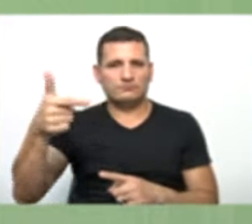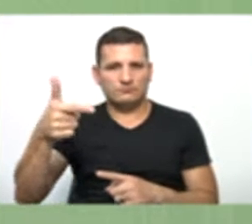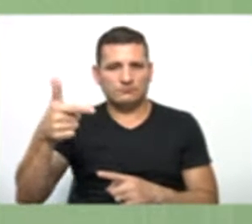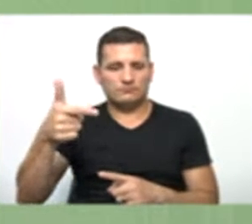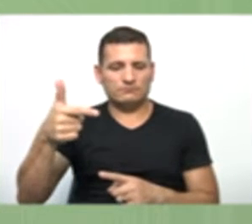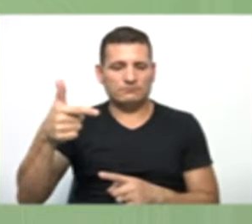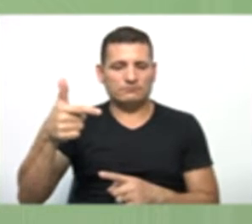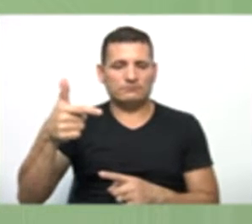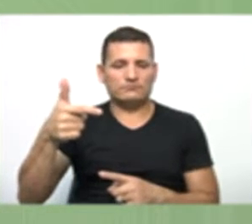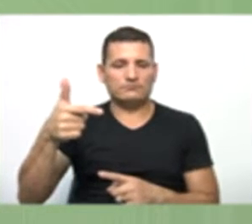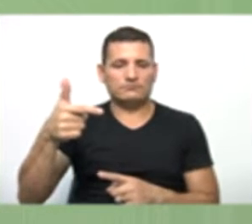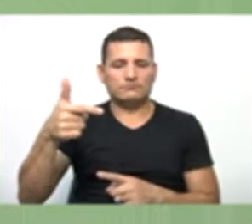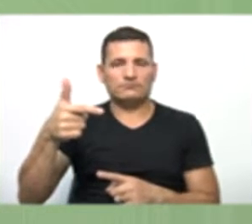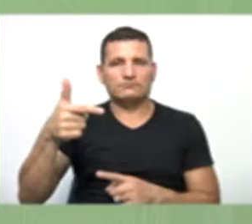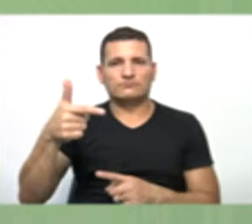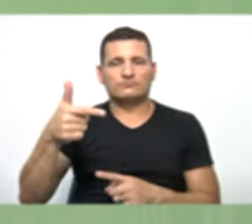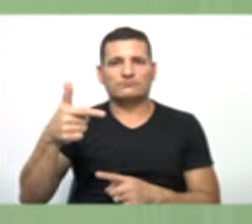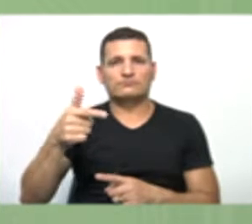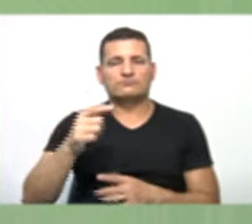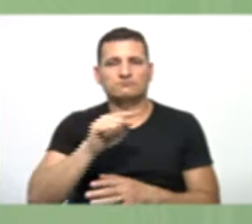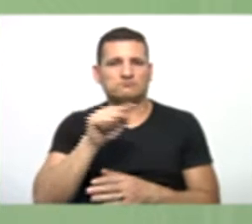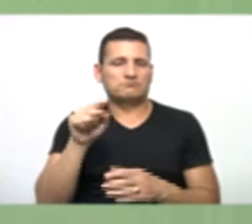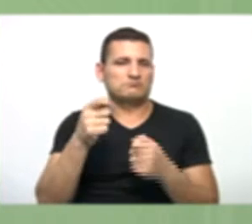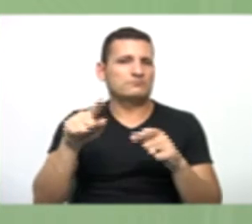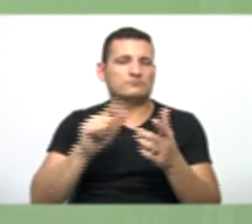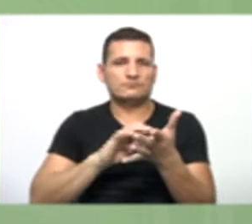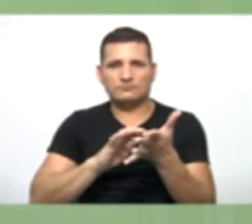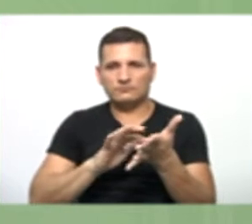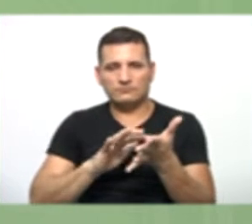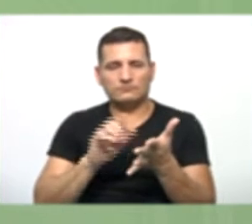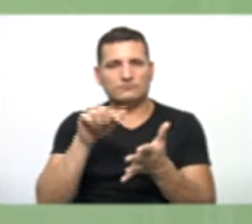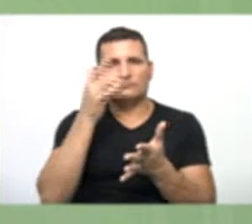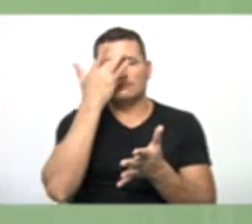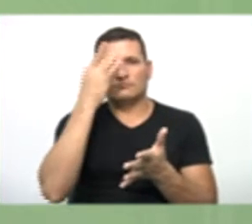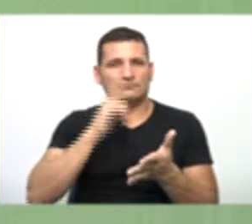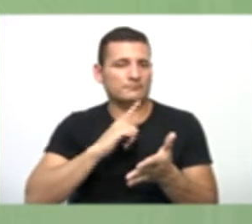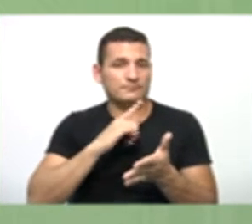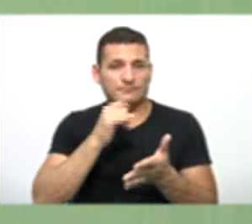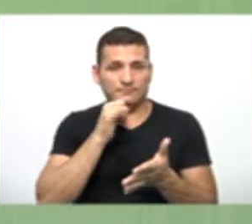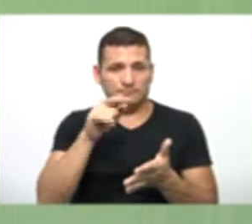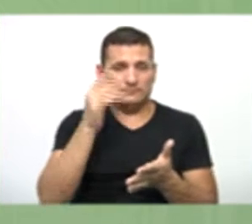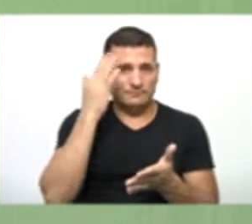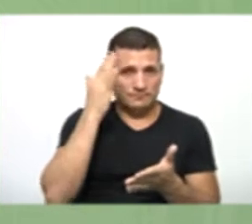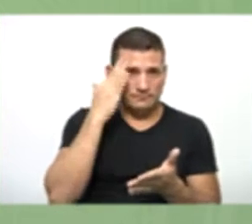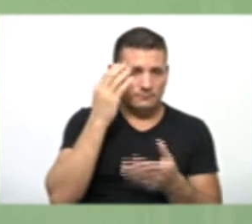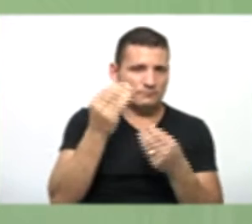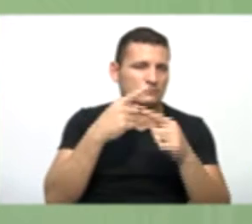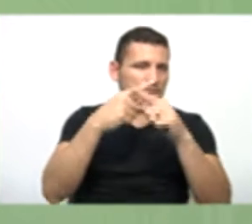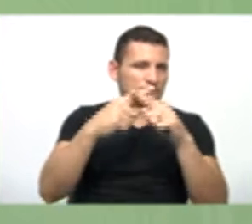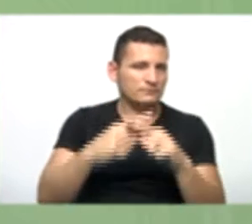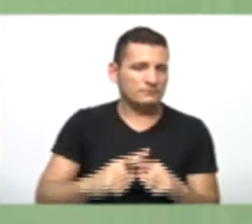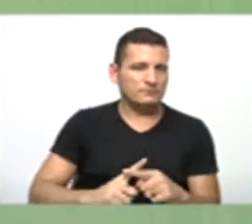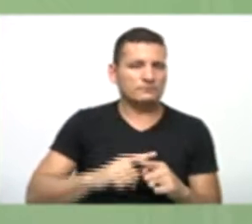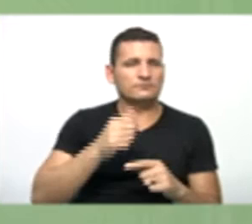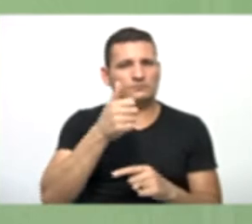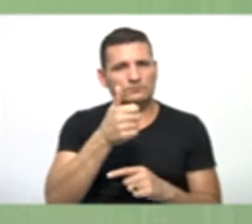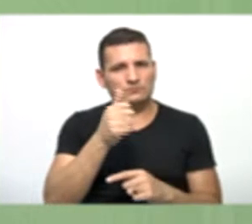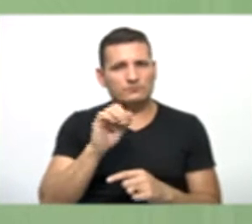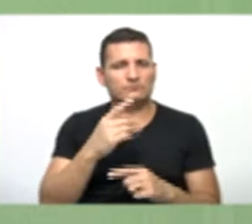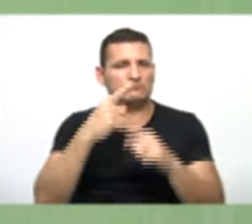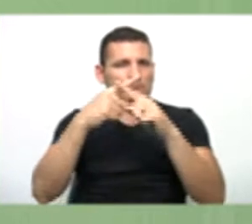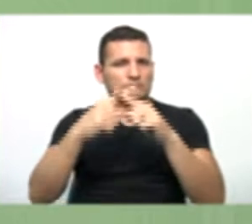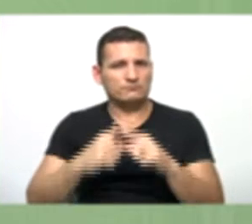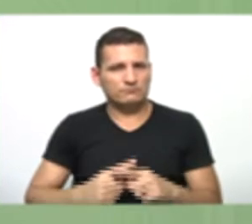nem de calculadora. Para fazer isso aqui, ó, se você saber a tabuada do 1 e do 2, ou do 1 e do